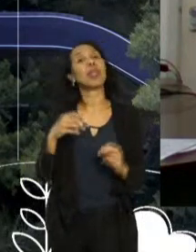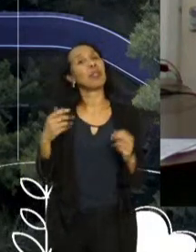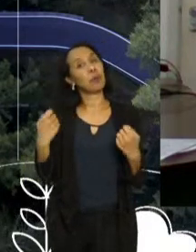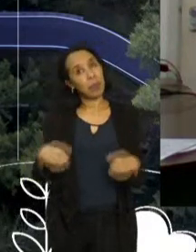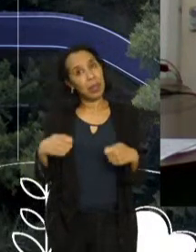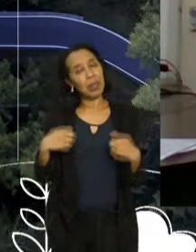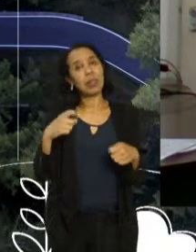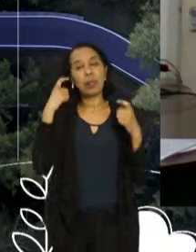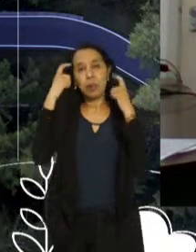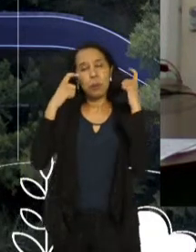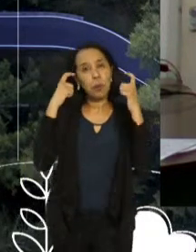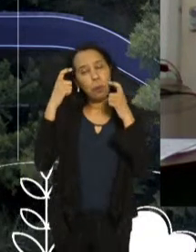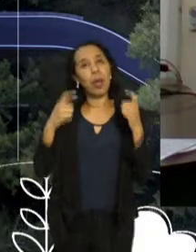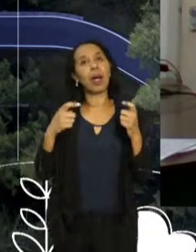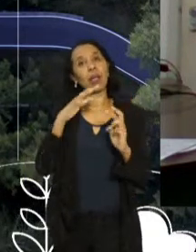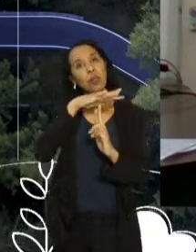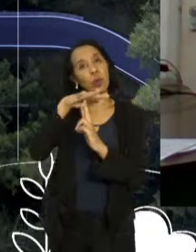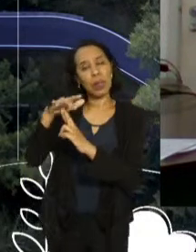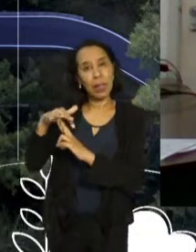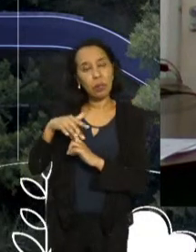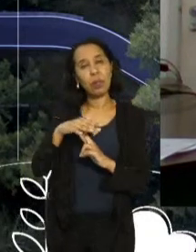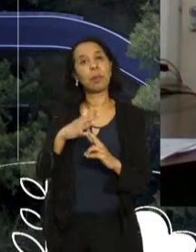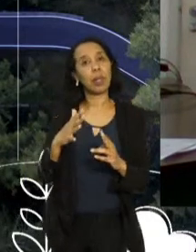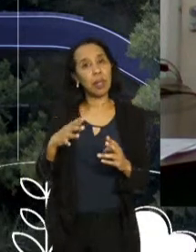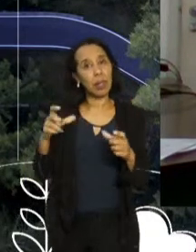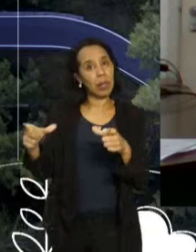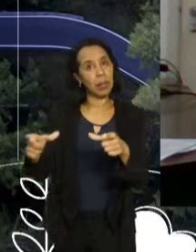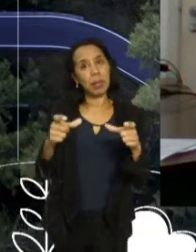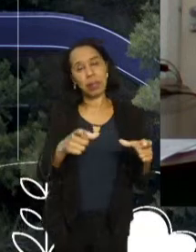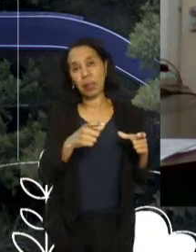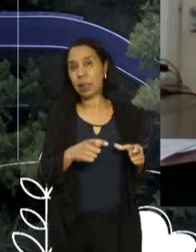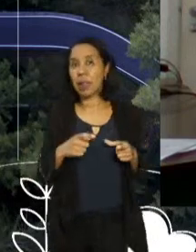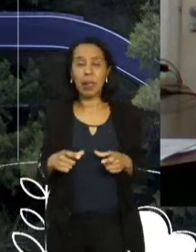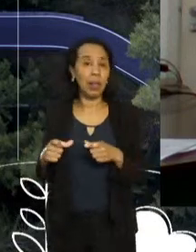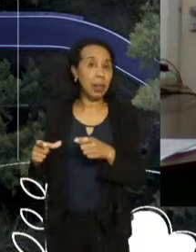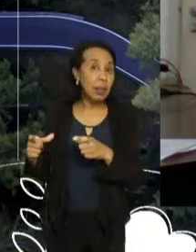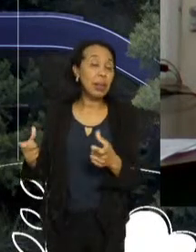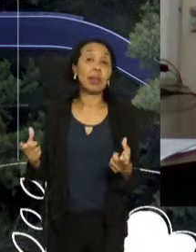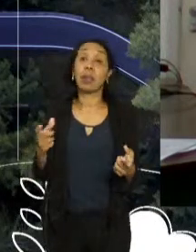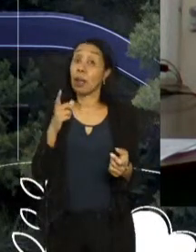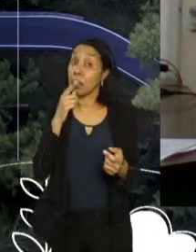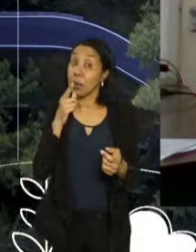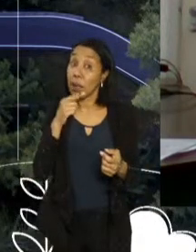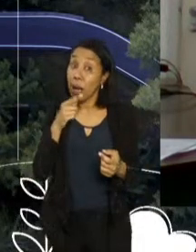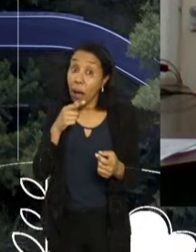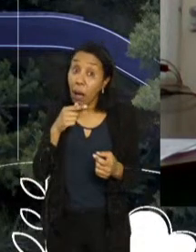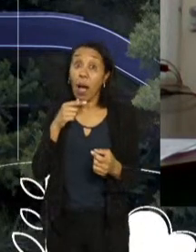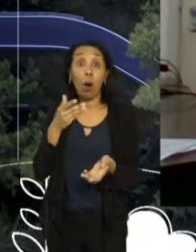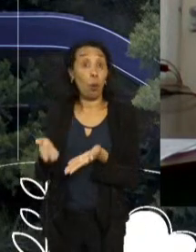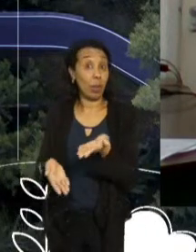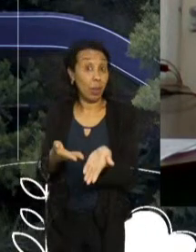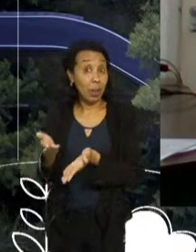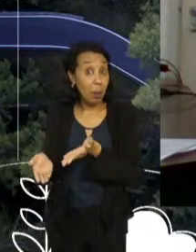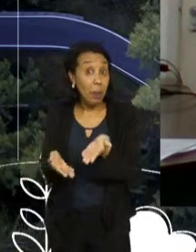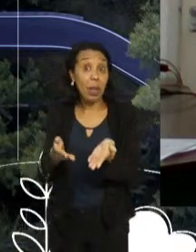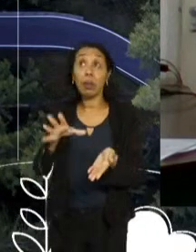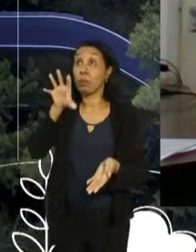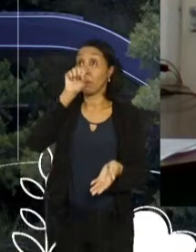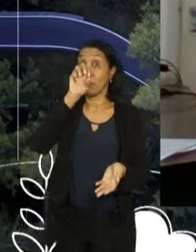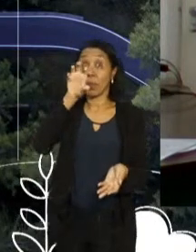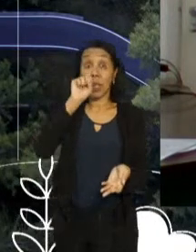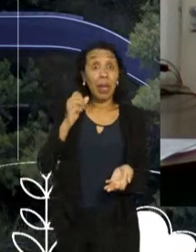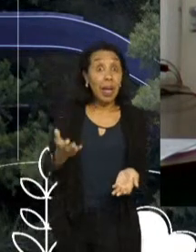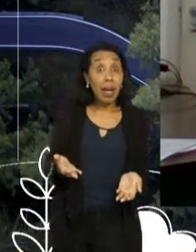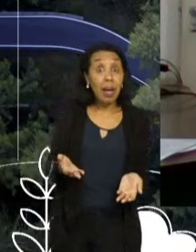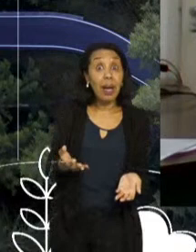que os ecossistemas propiciam, incluindo as áreas periurbanas, com provimento de água, temperatura e umidade. Então,